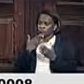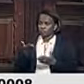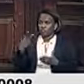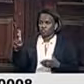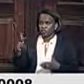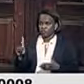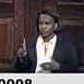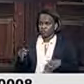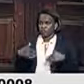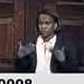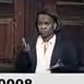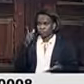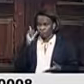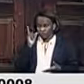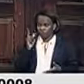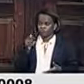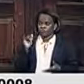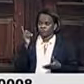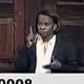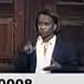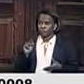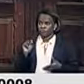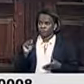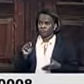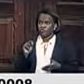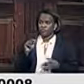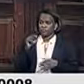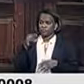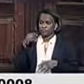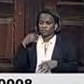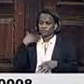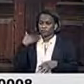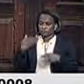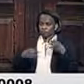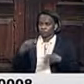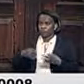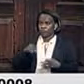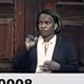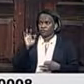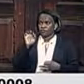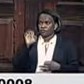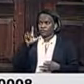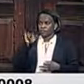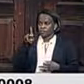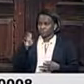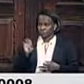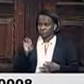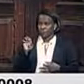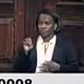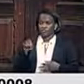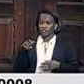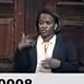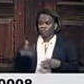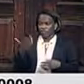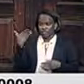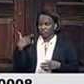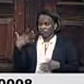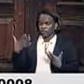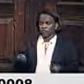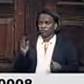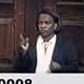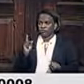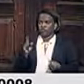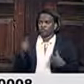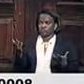ontem, felizmente, Dr. Felipe Santa Cruz assumiu essa bandeira, que não tinha assumido antes.